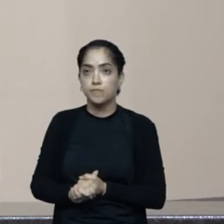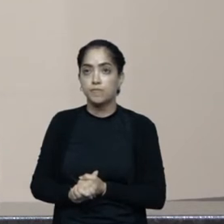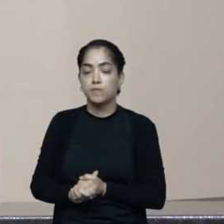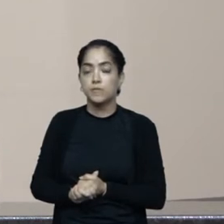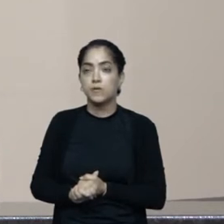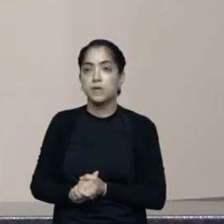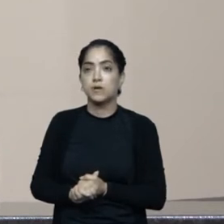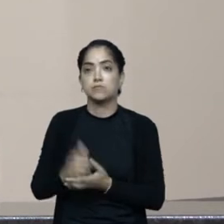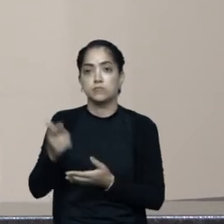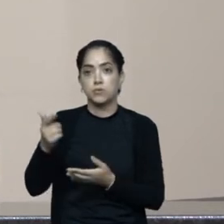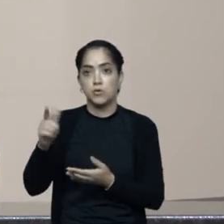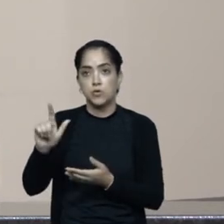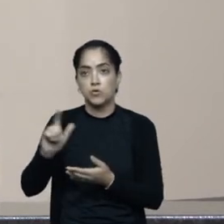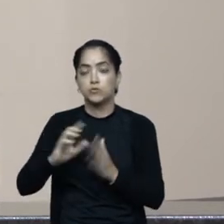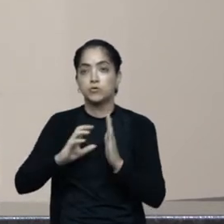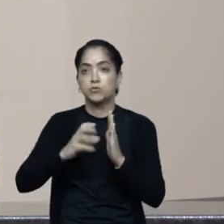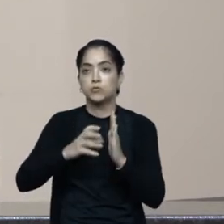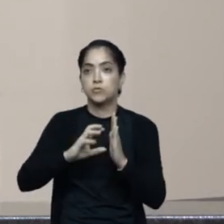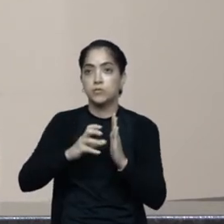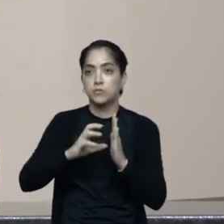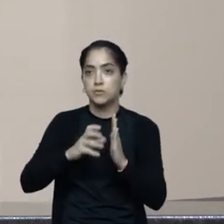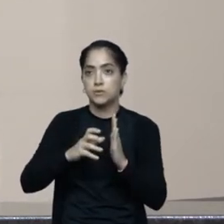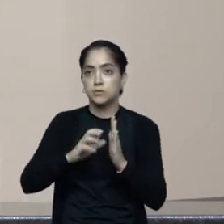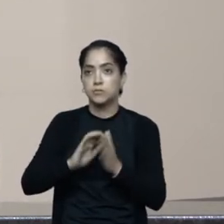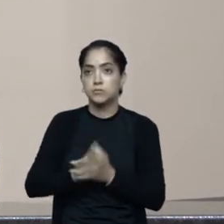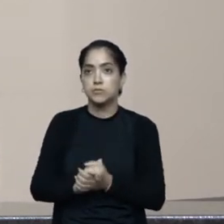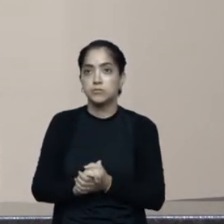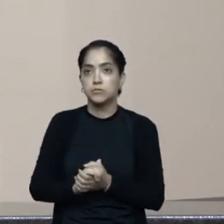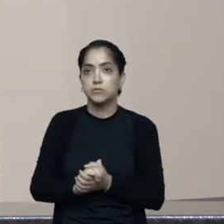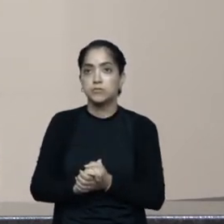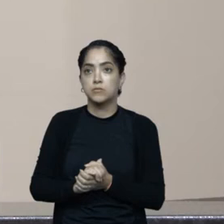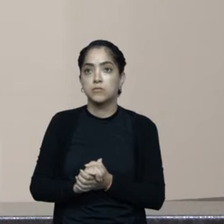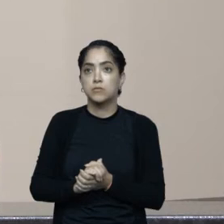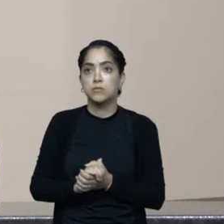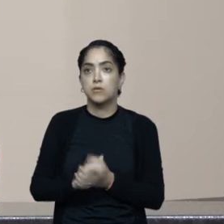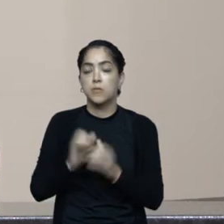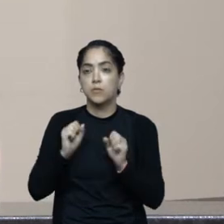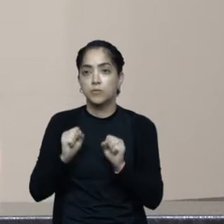Passamos ao horário destinado ao partido Podemos.